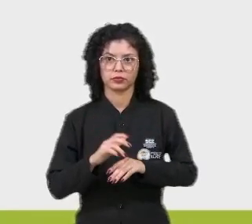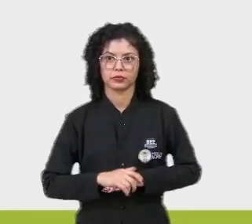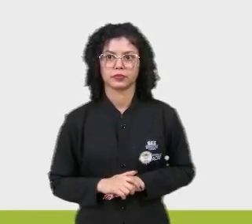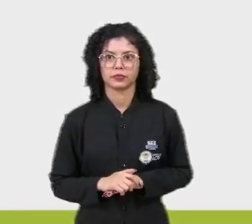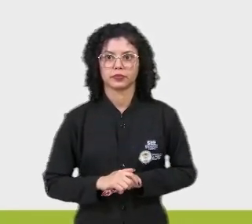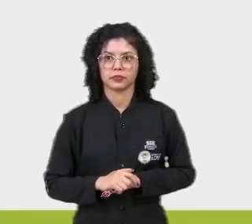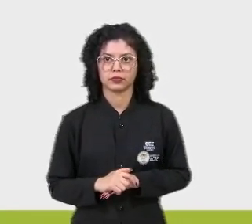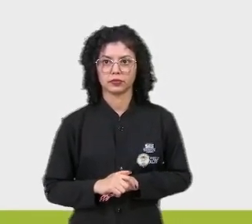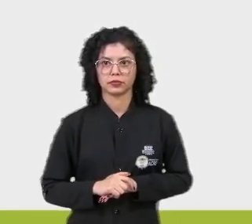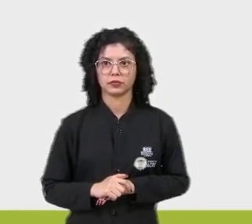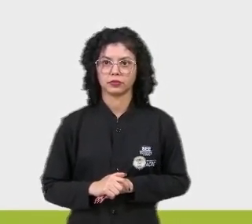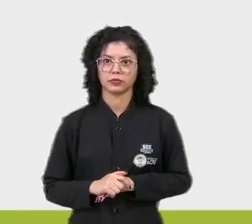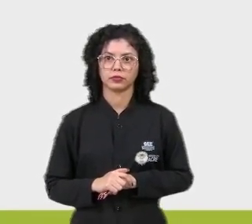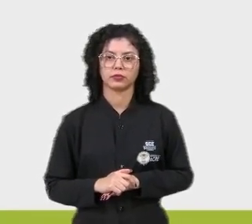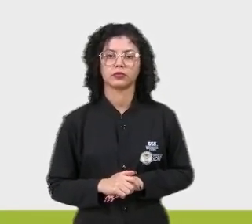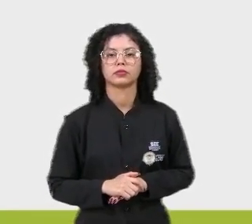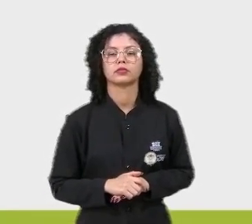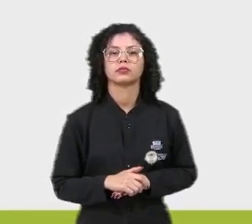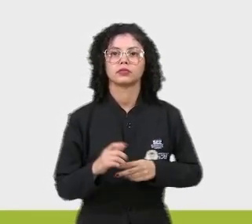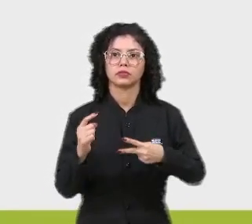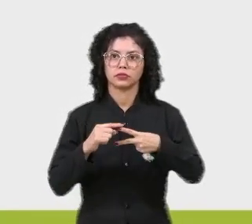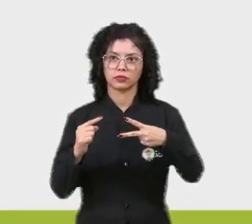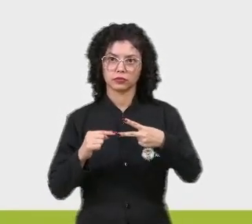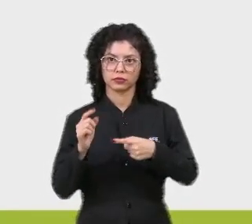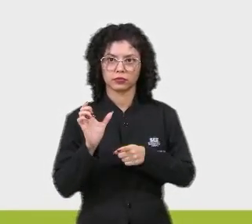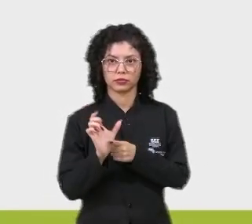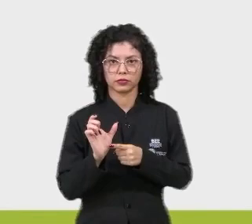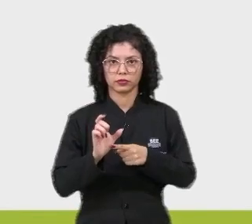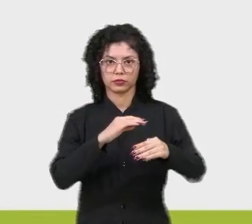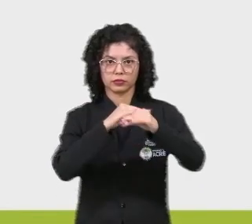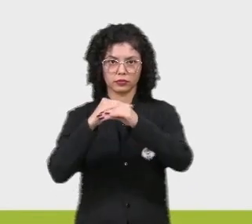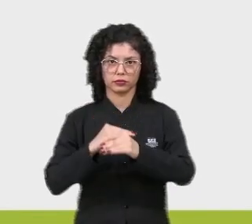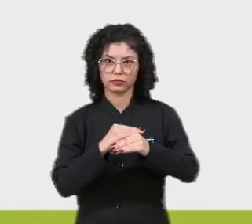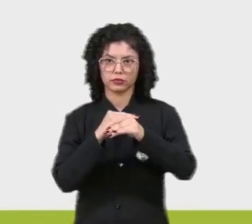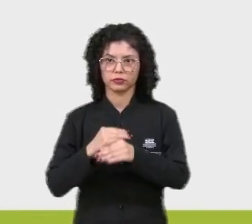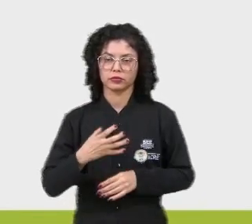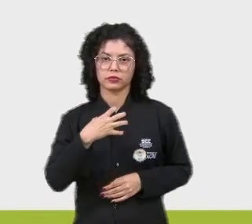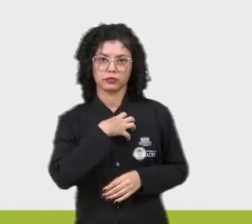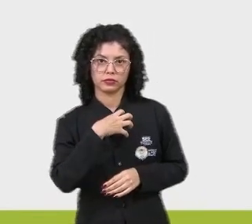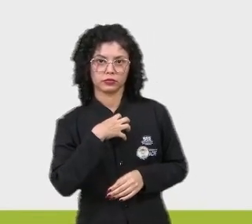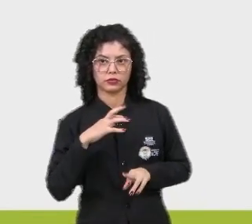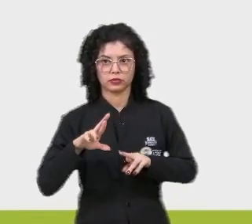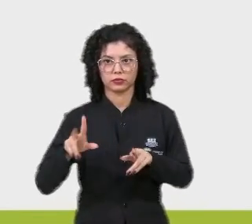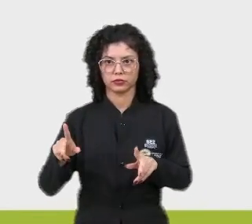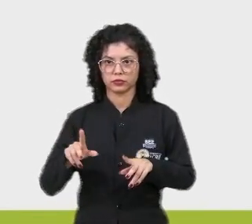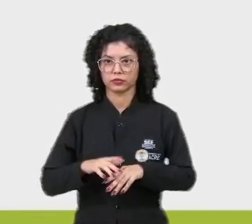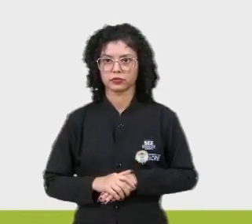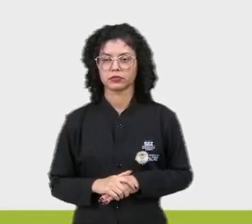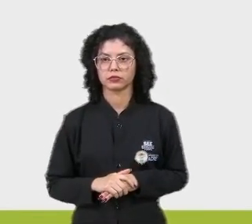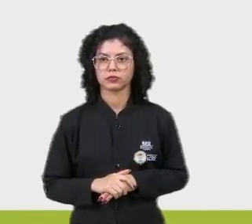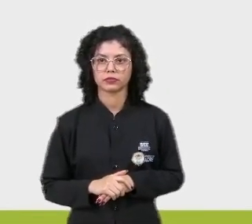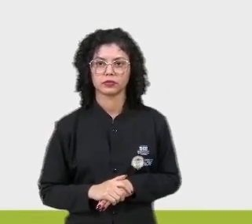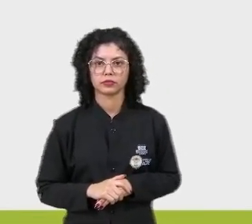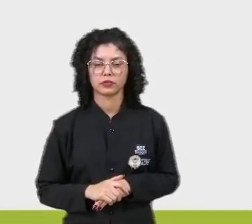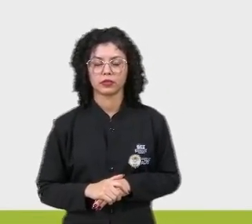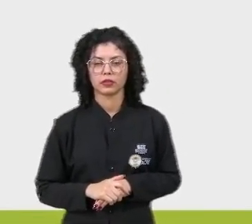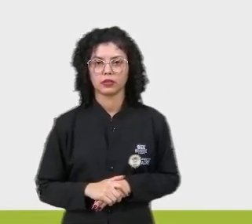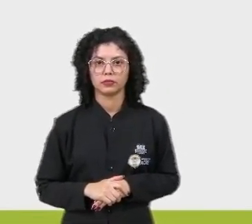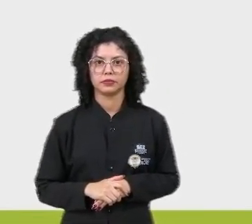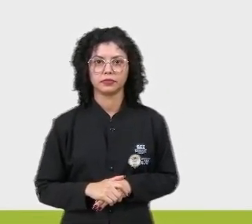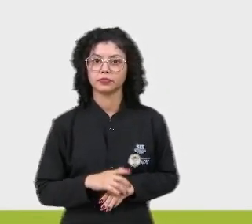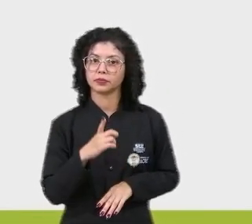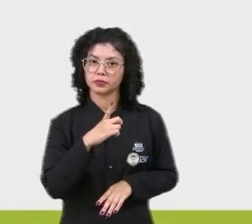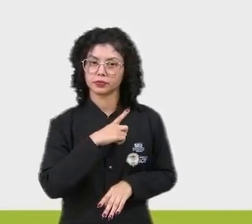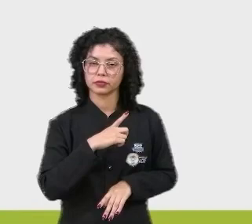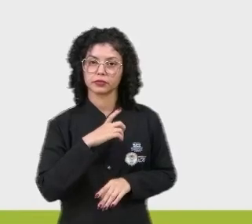gente então homonímia palavras iguais com sentidos diferentes eh